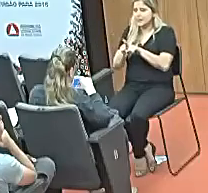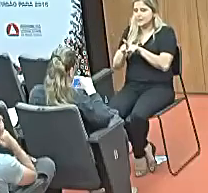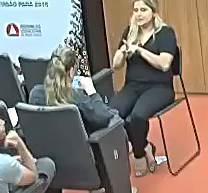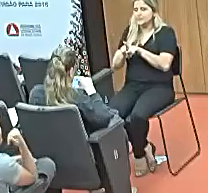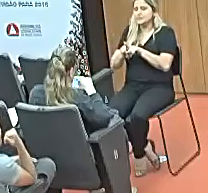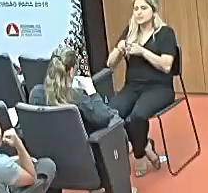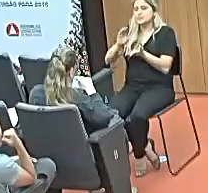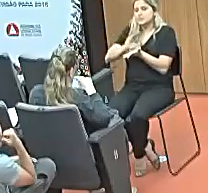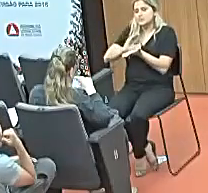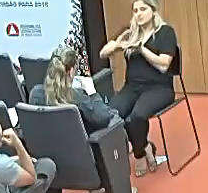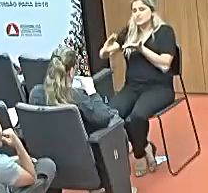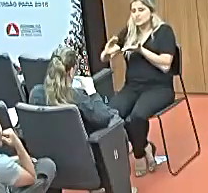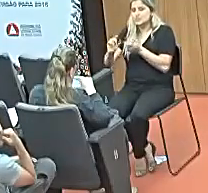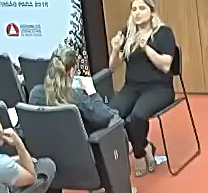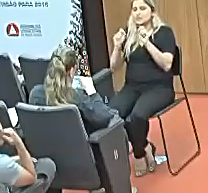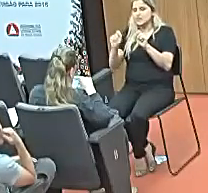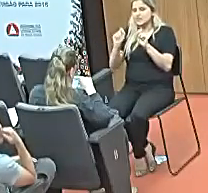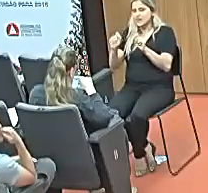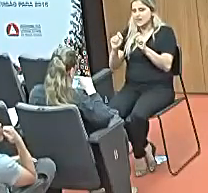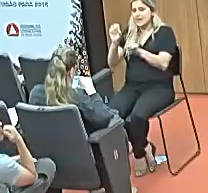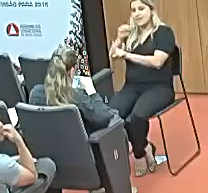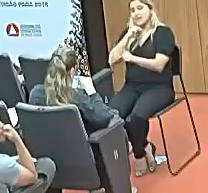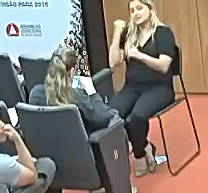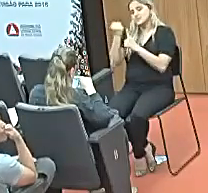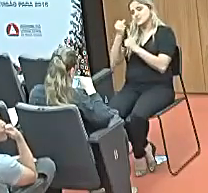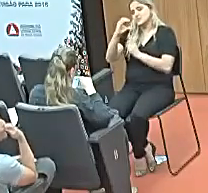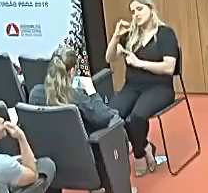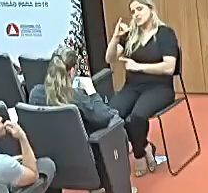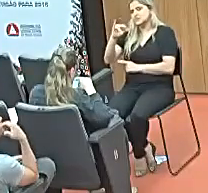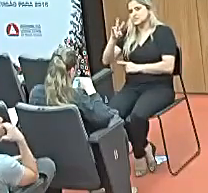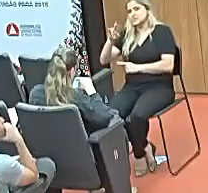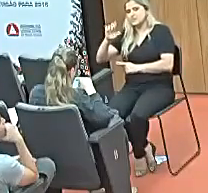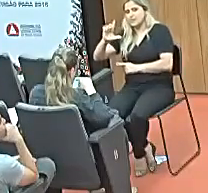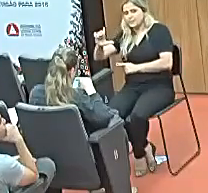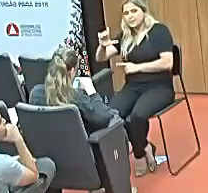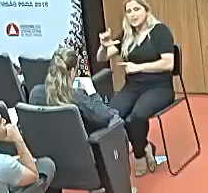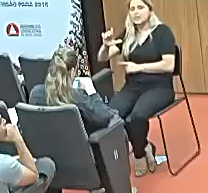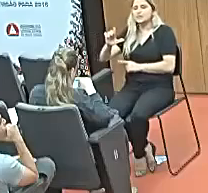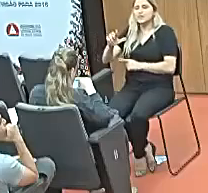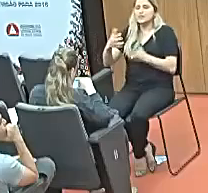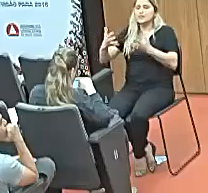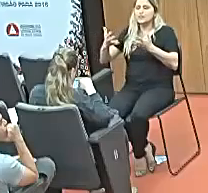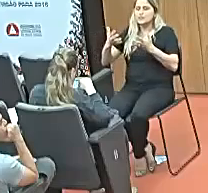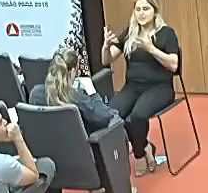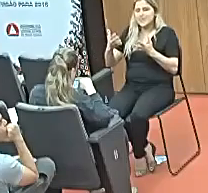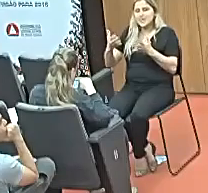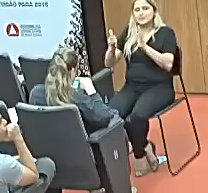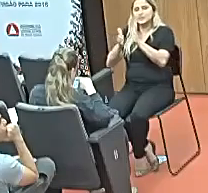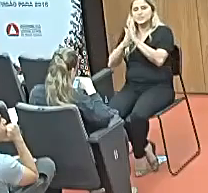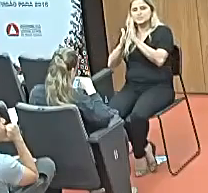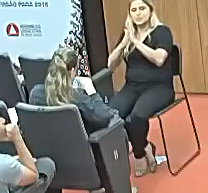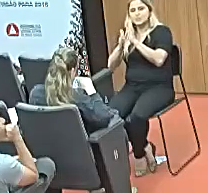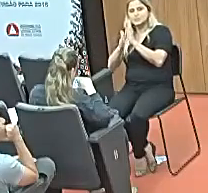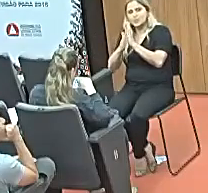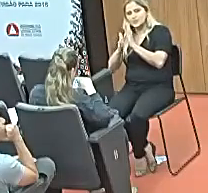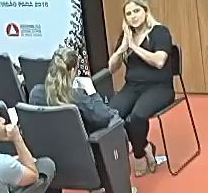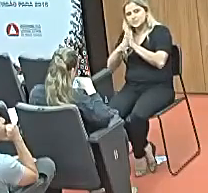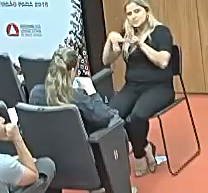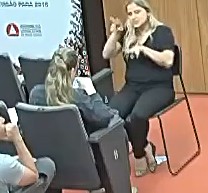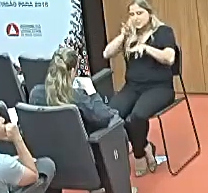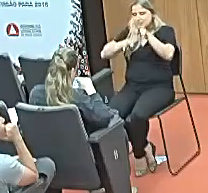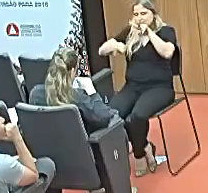processo é exatamente a sociedade civil então espero que mais uma vez nem as propostas sejam devidamente